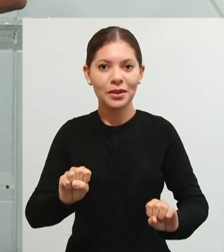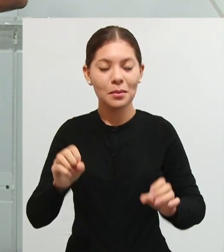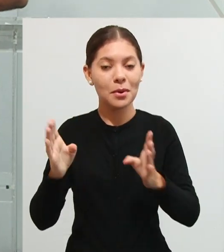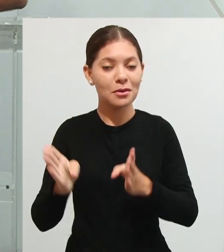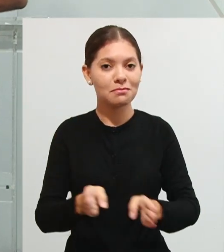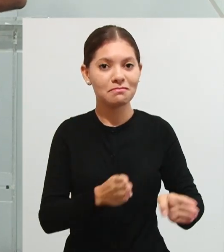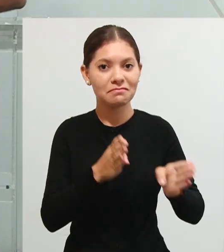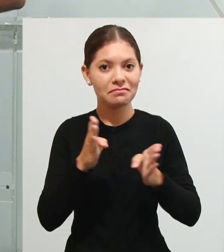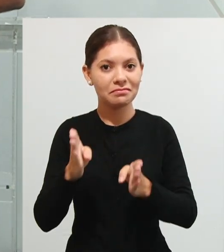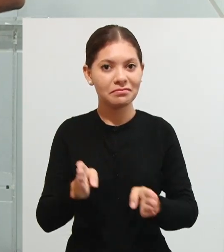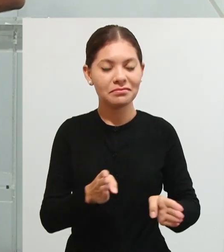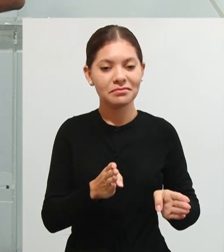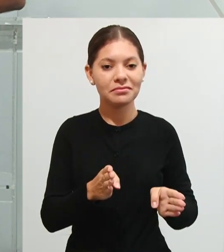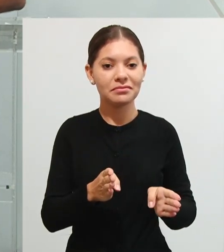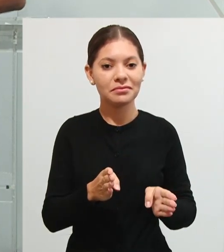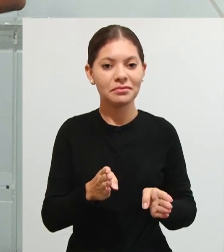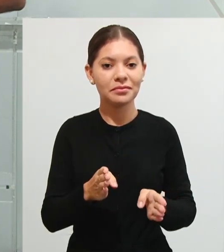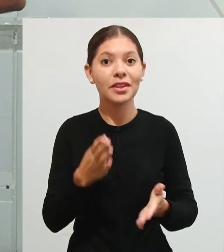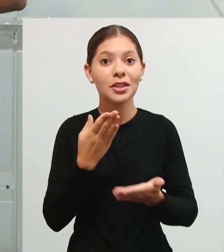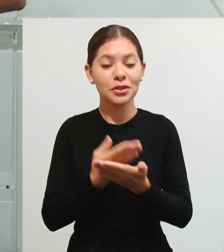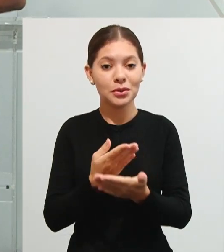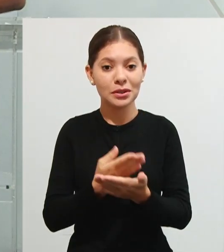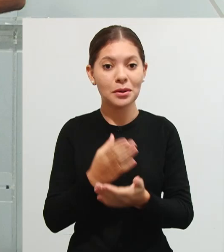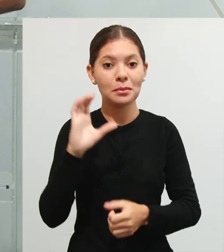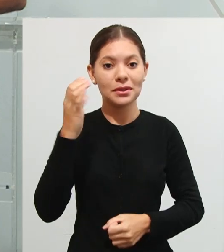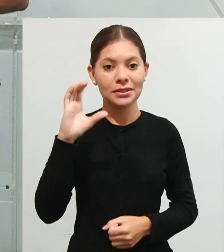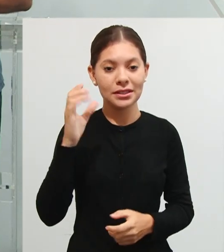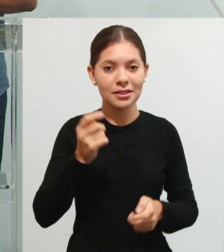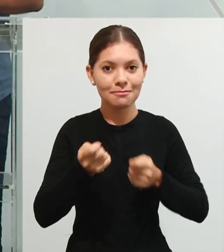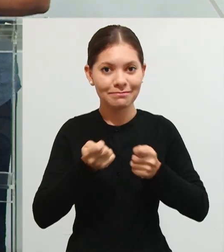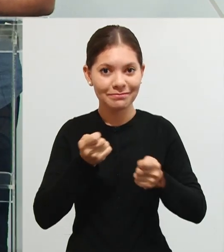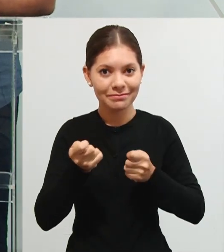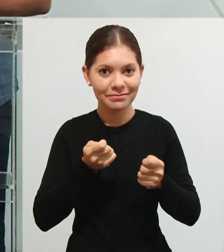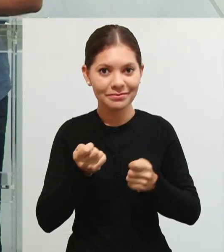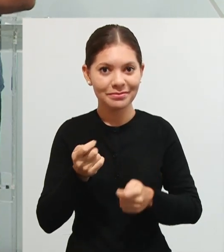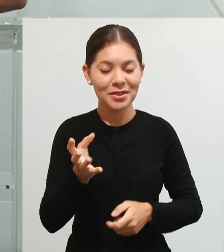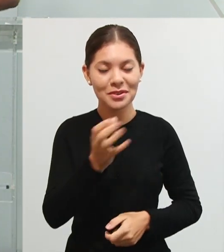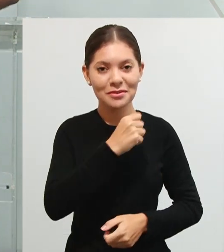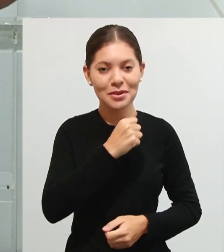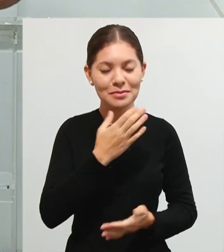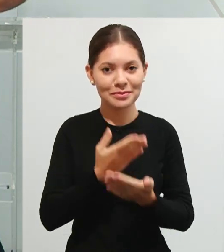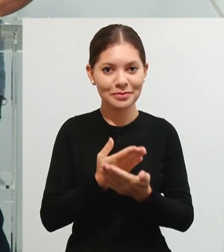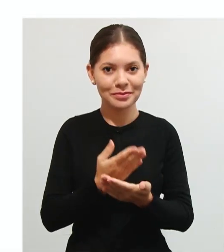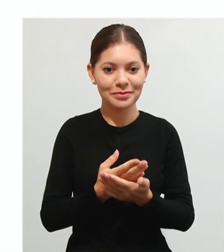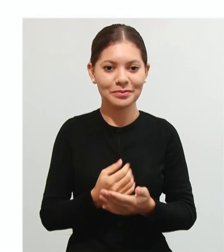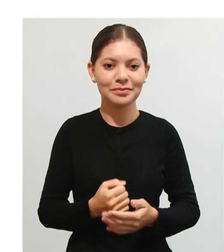produção, justamente estudado pela ciência econômica. Vamos à nossa aula.